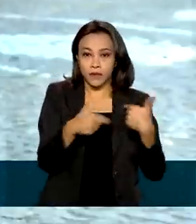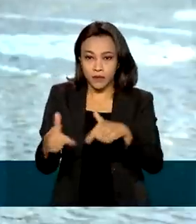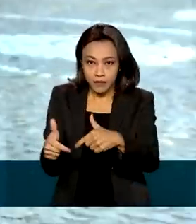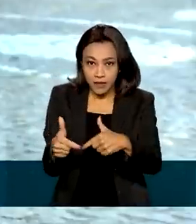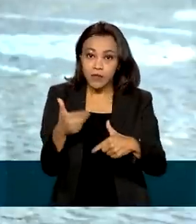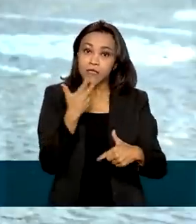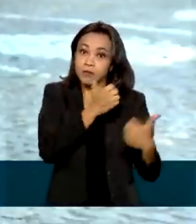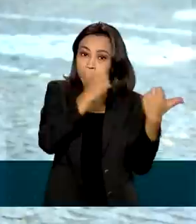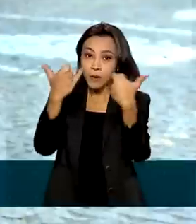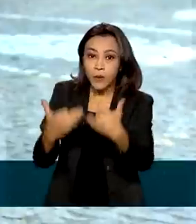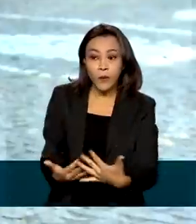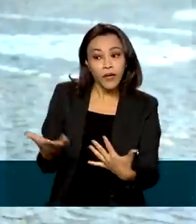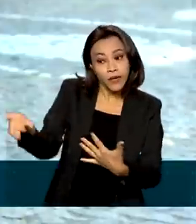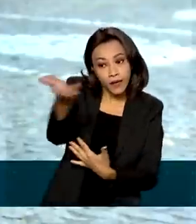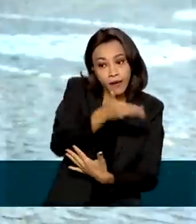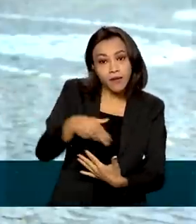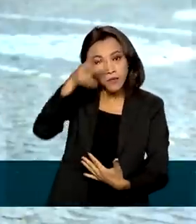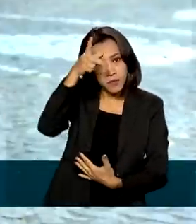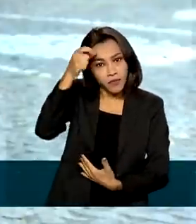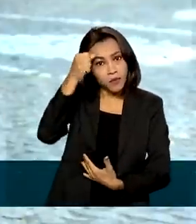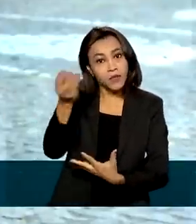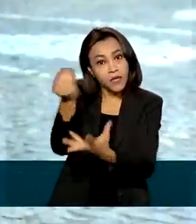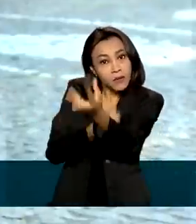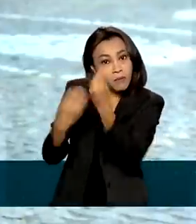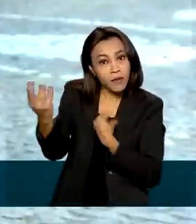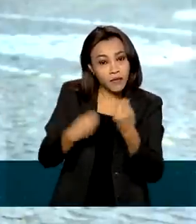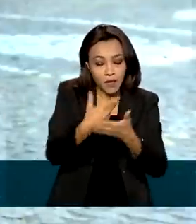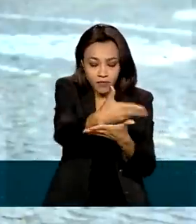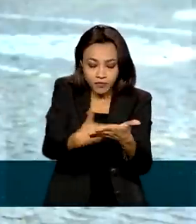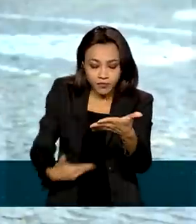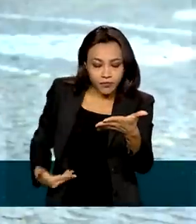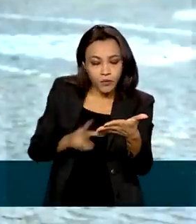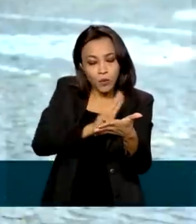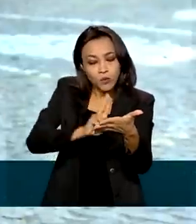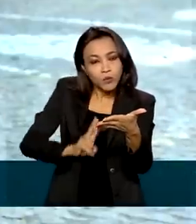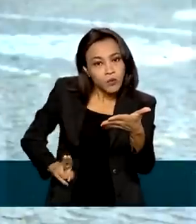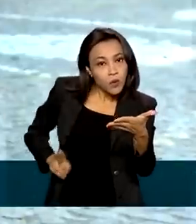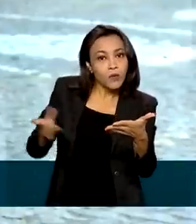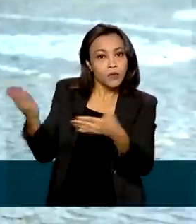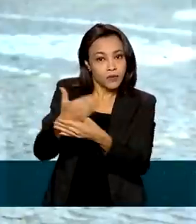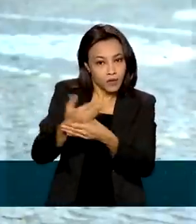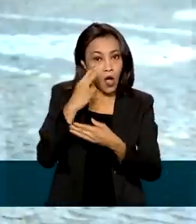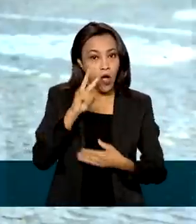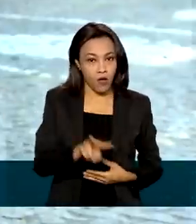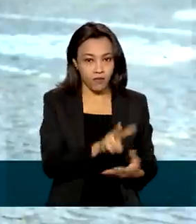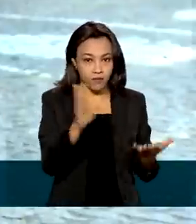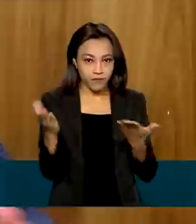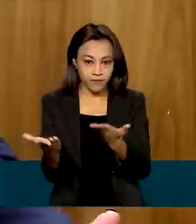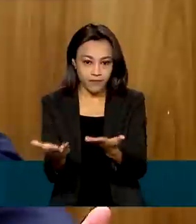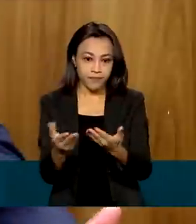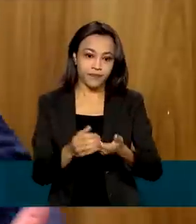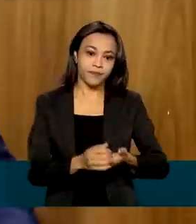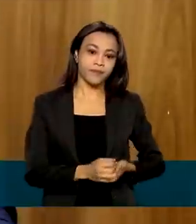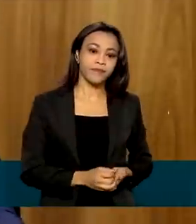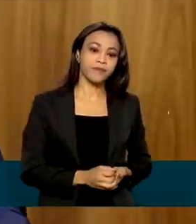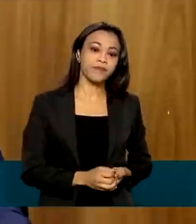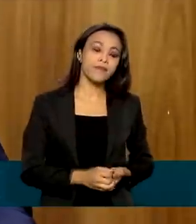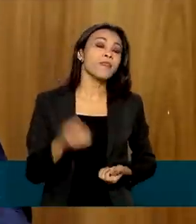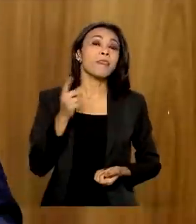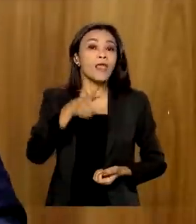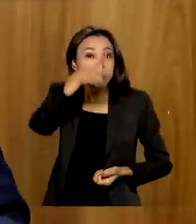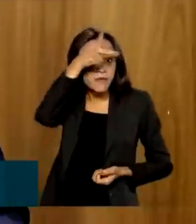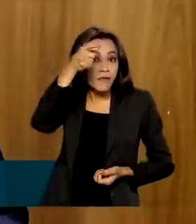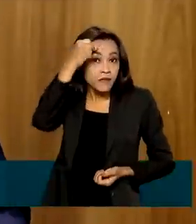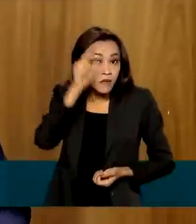às prefeituras enviar esse cadastro atualizado ao governo federal. Vamos ouvir. As prefeituras terão